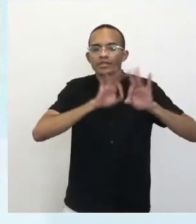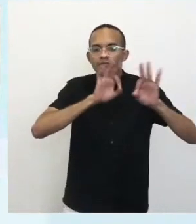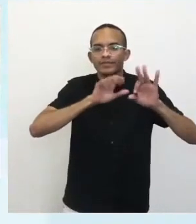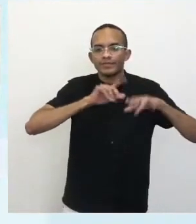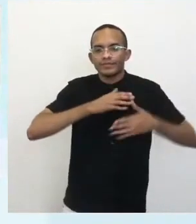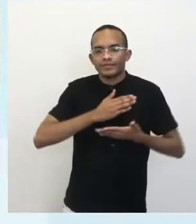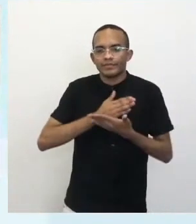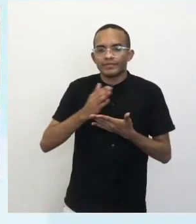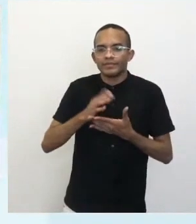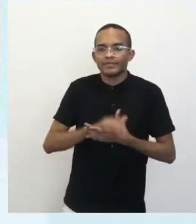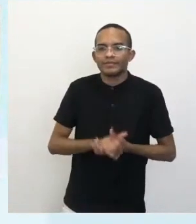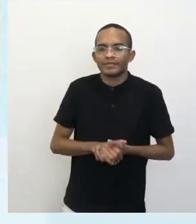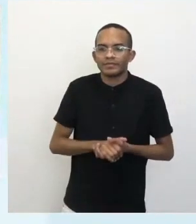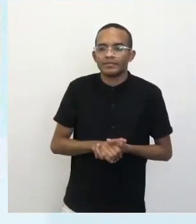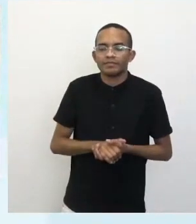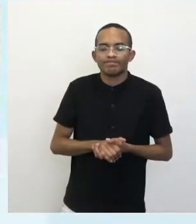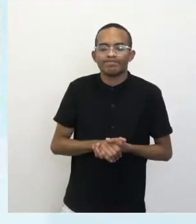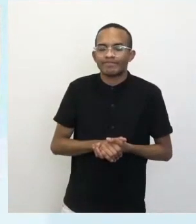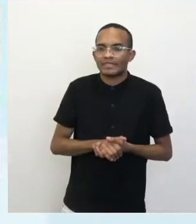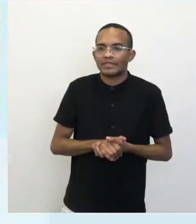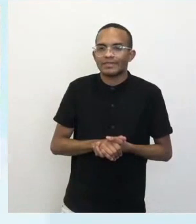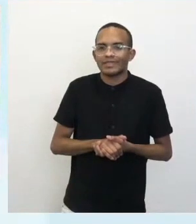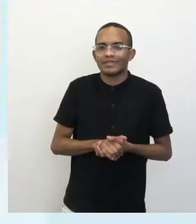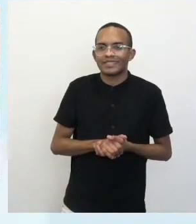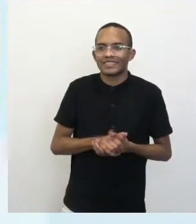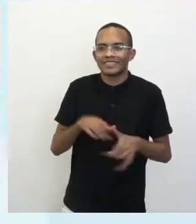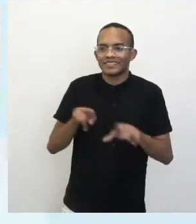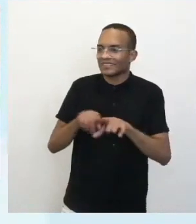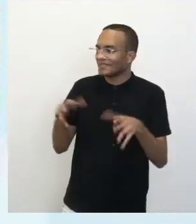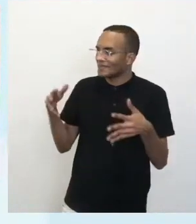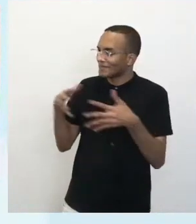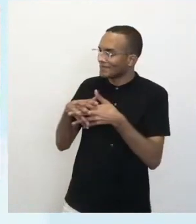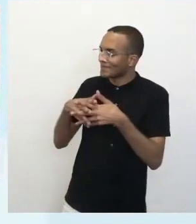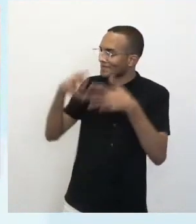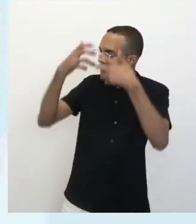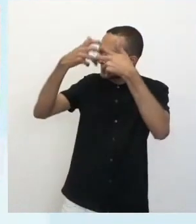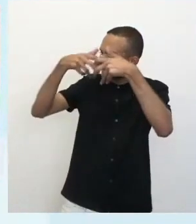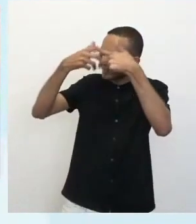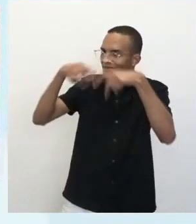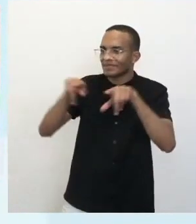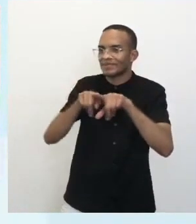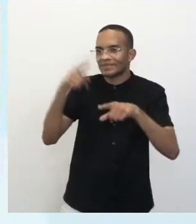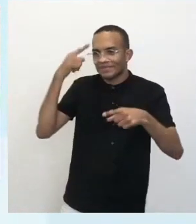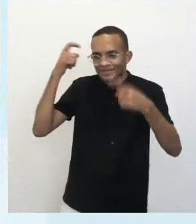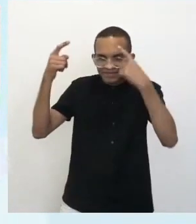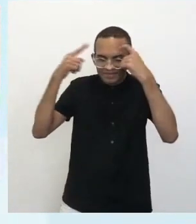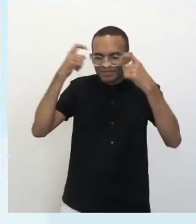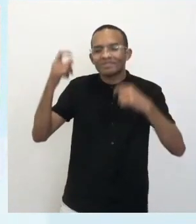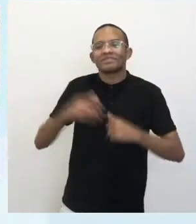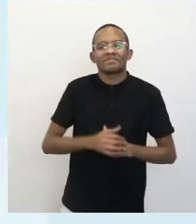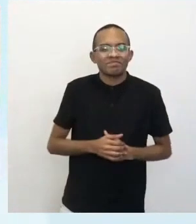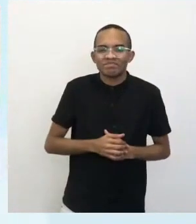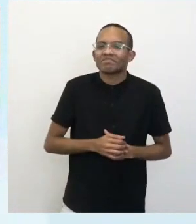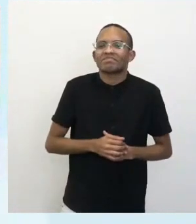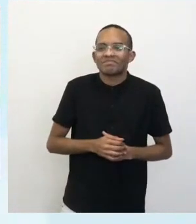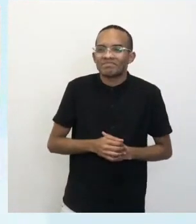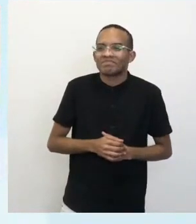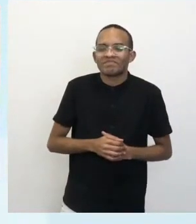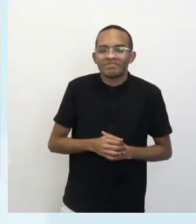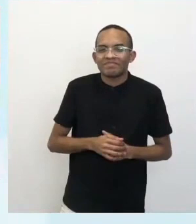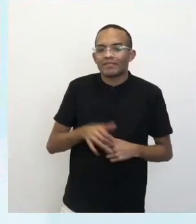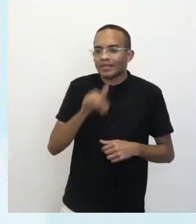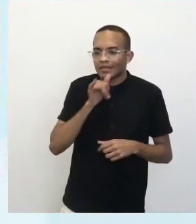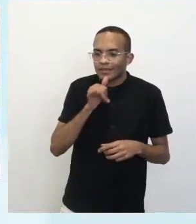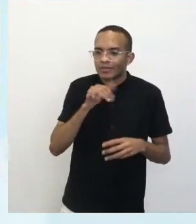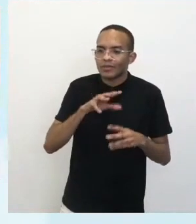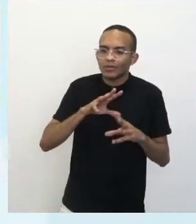de aquele brainstorming que a gente tem, daquela confusão mental, um monte de ideias na cabeça ao mesmo tempo, aí você vai acabar